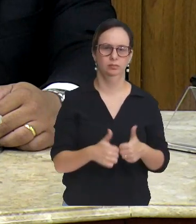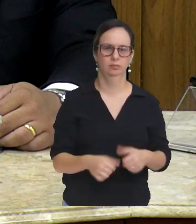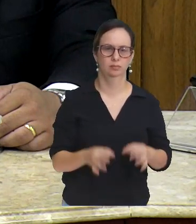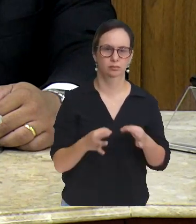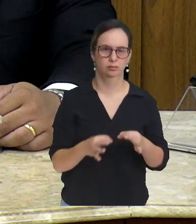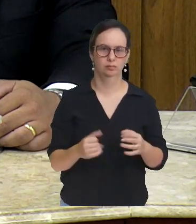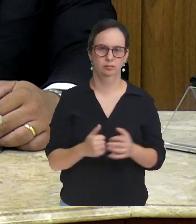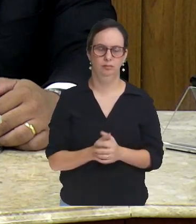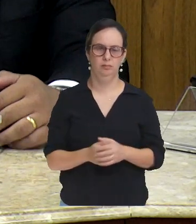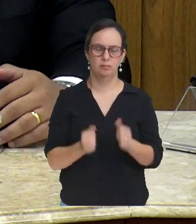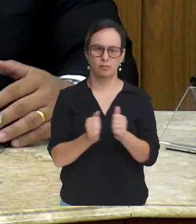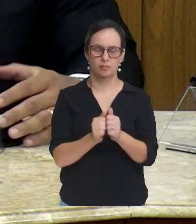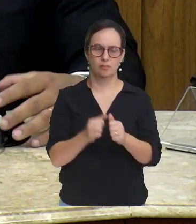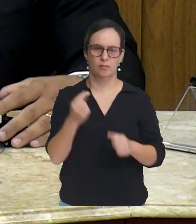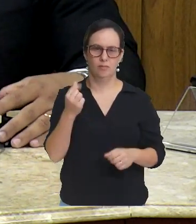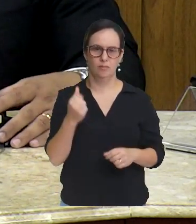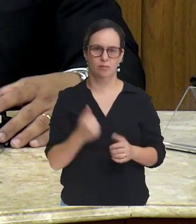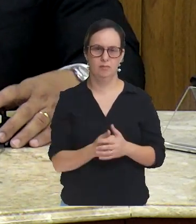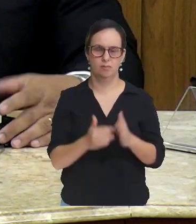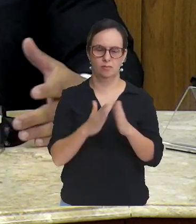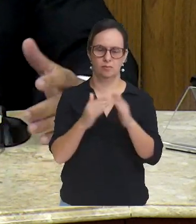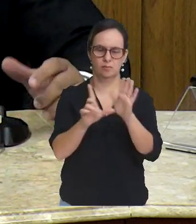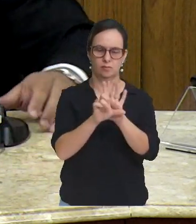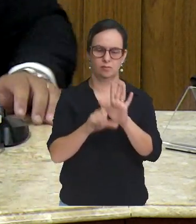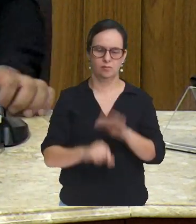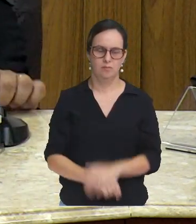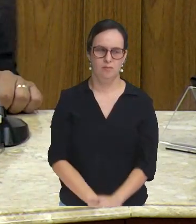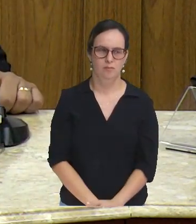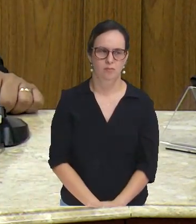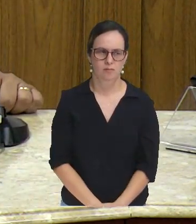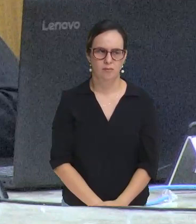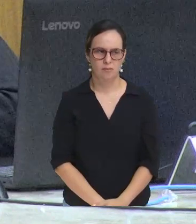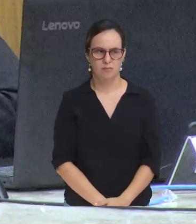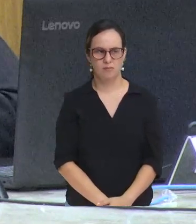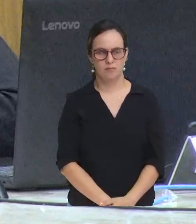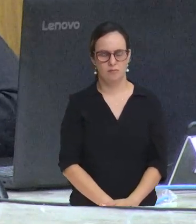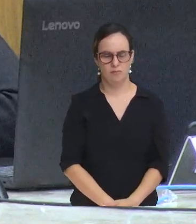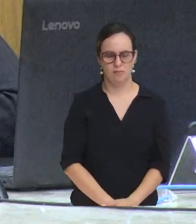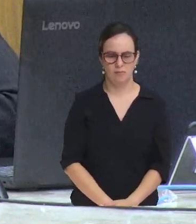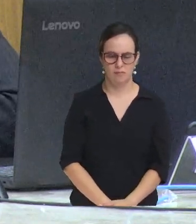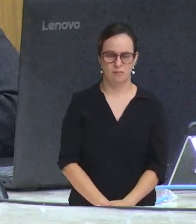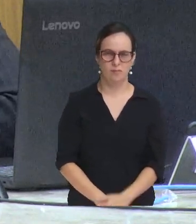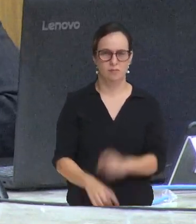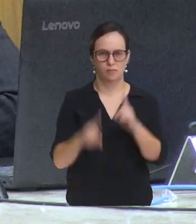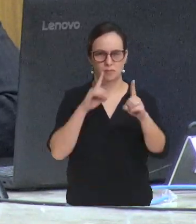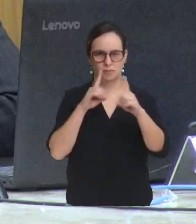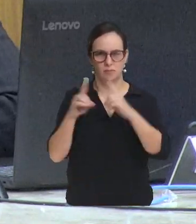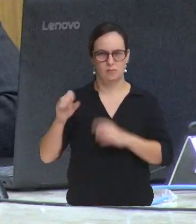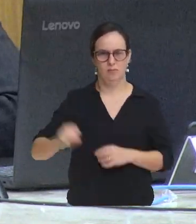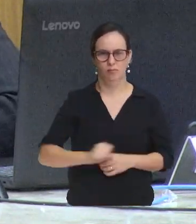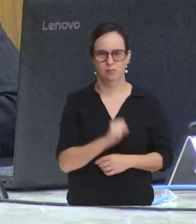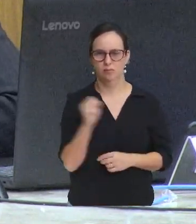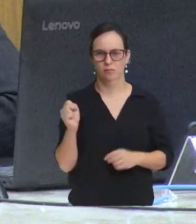Leis. Muito obrigado, senhor presidente. Reservo meu tempo. Continua em discussão o projeto de lei